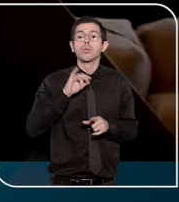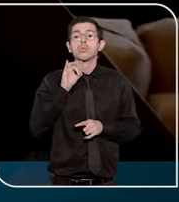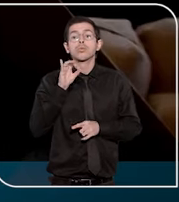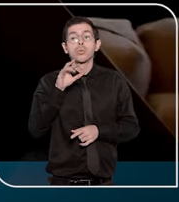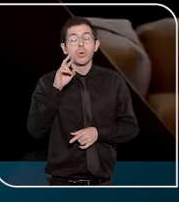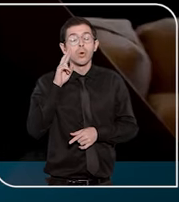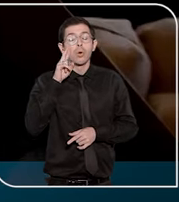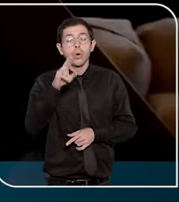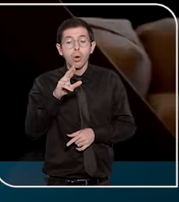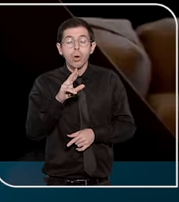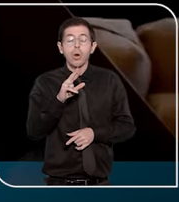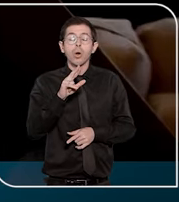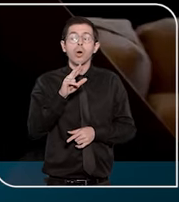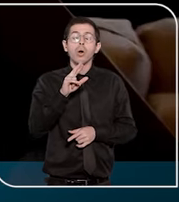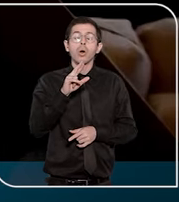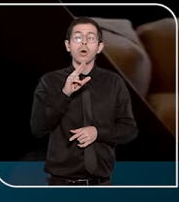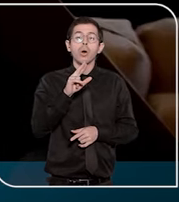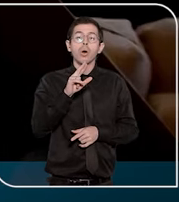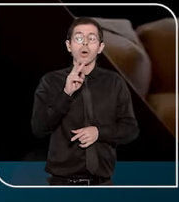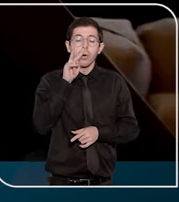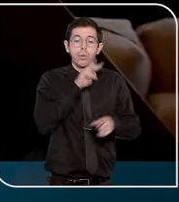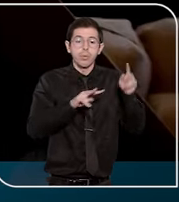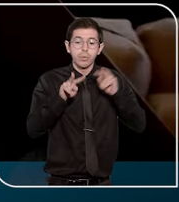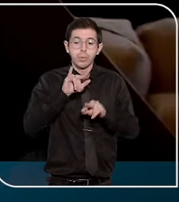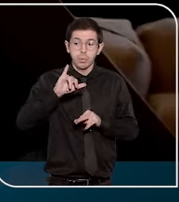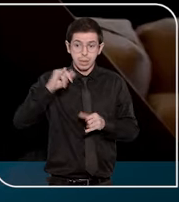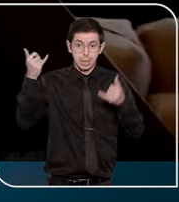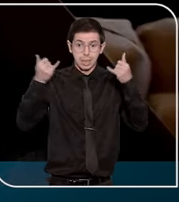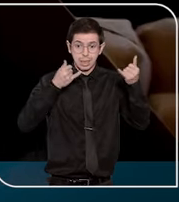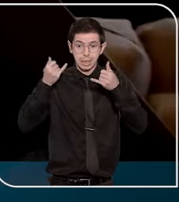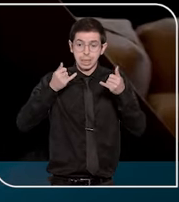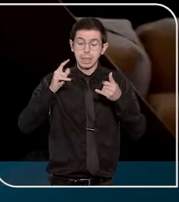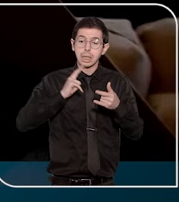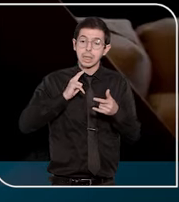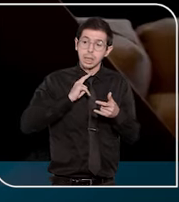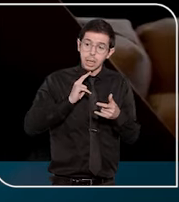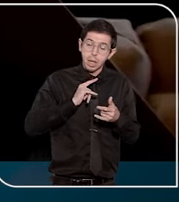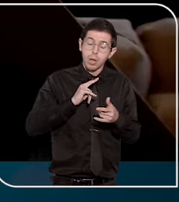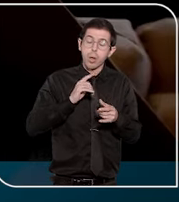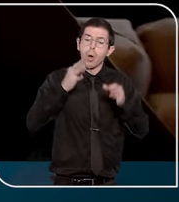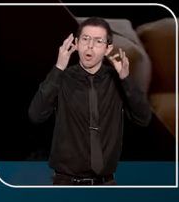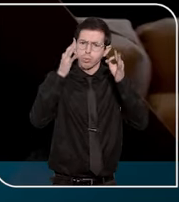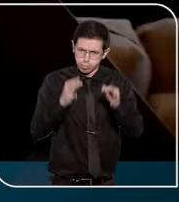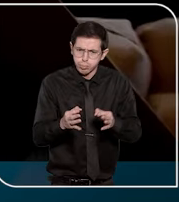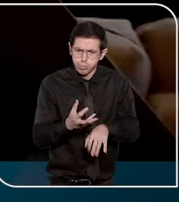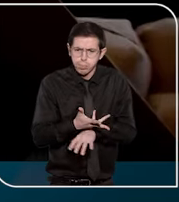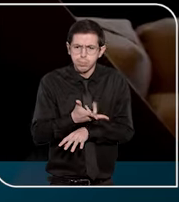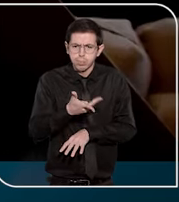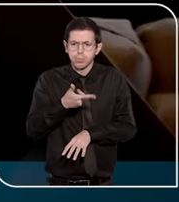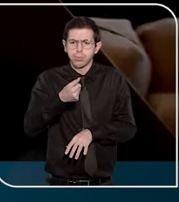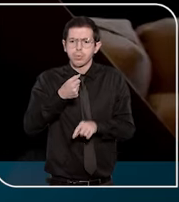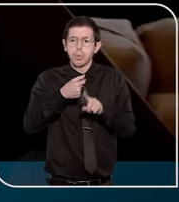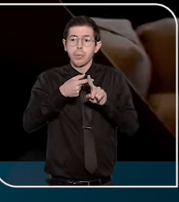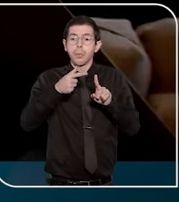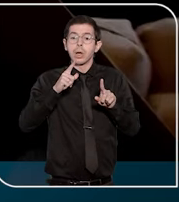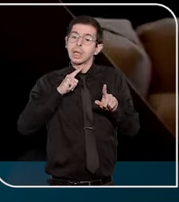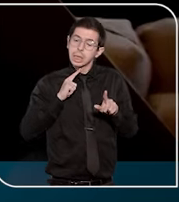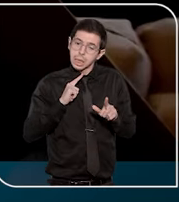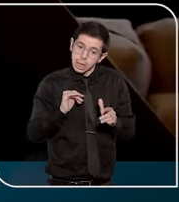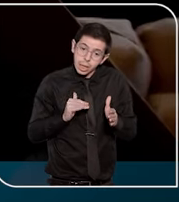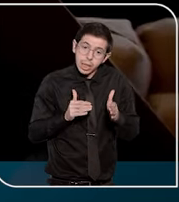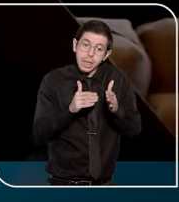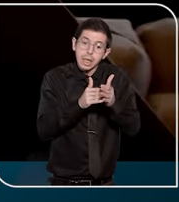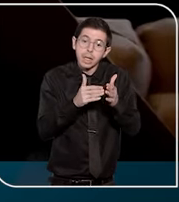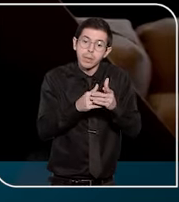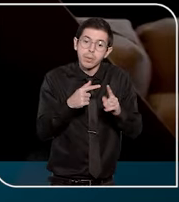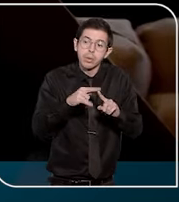faço esse registro para que todos saibam que esses dados contam com um certo nível de imprecisão por causa da forma como nós